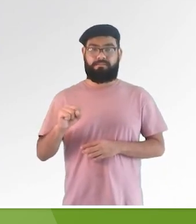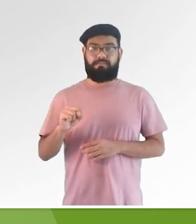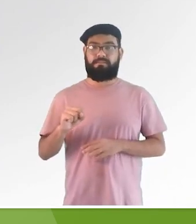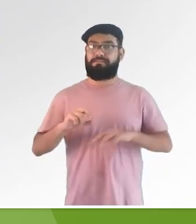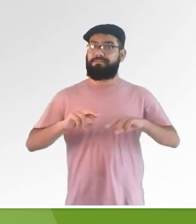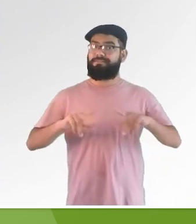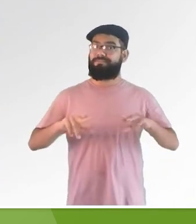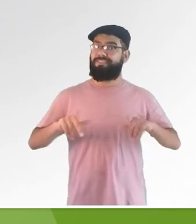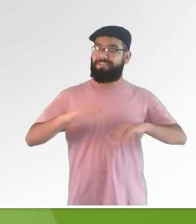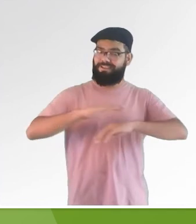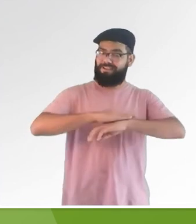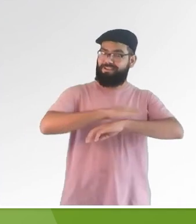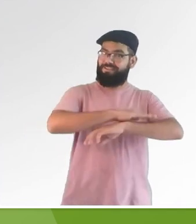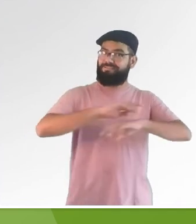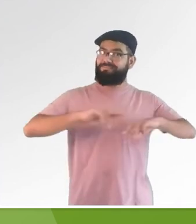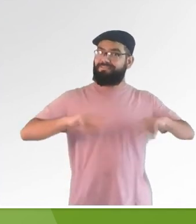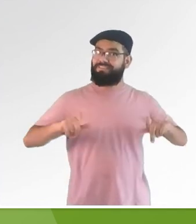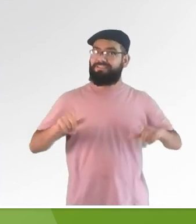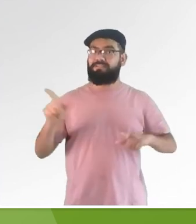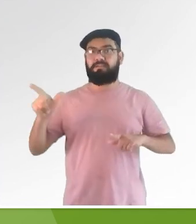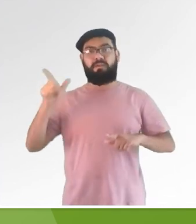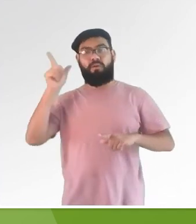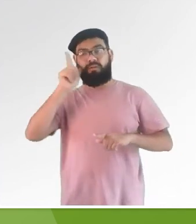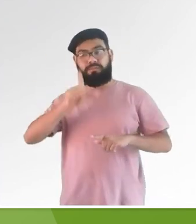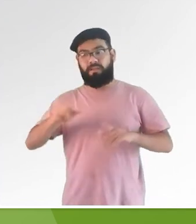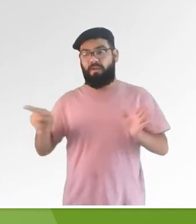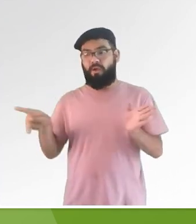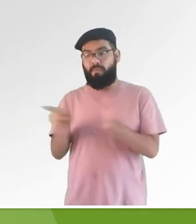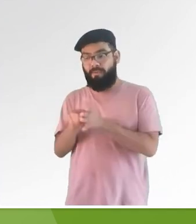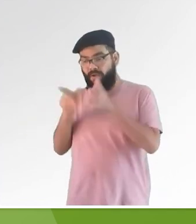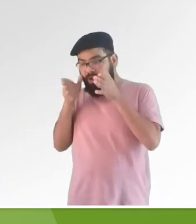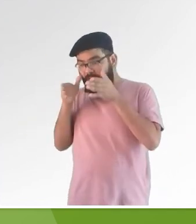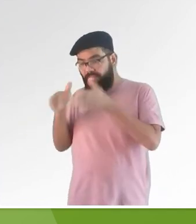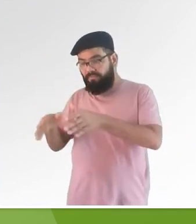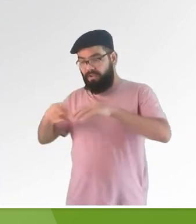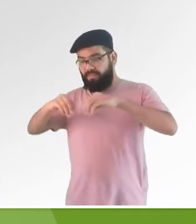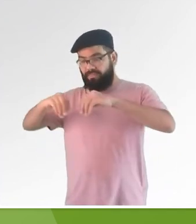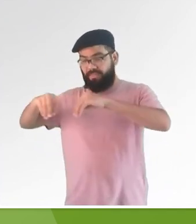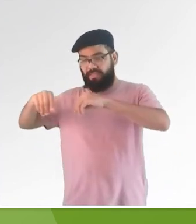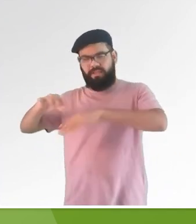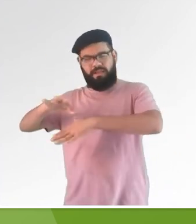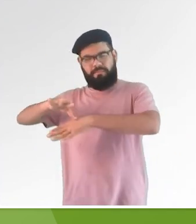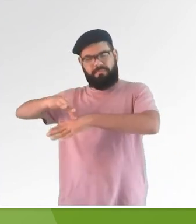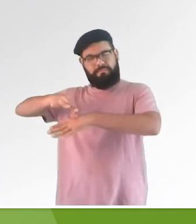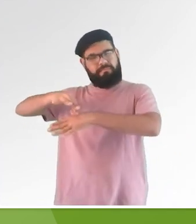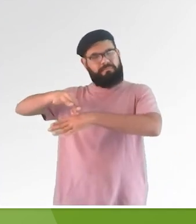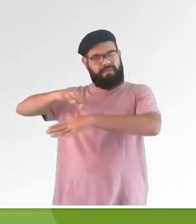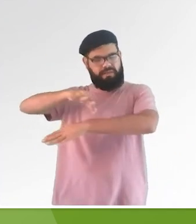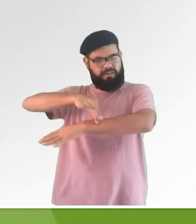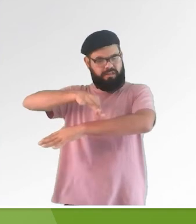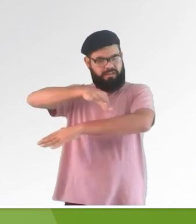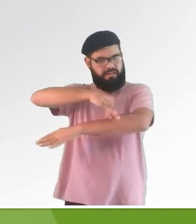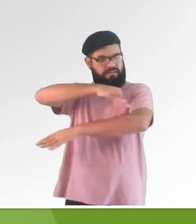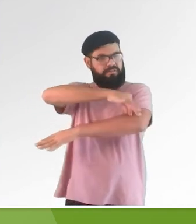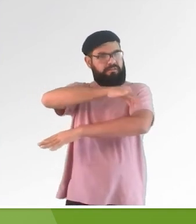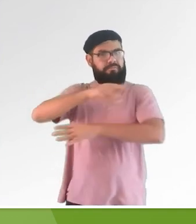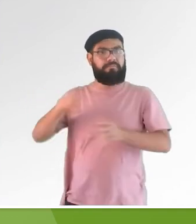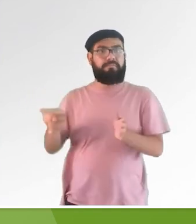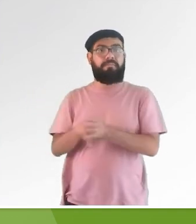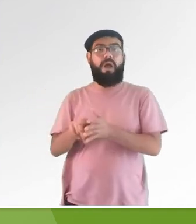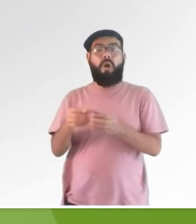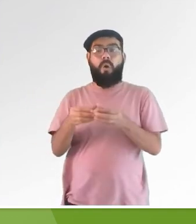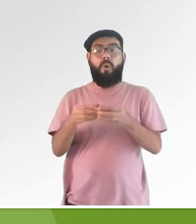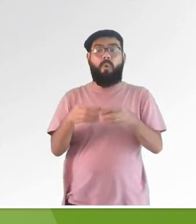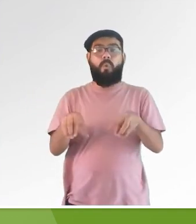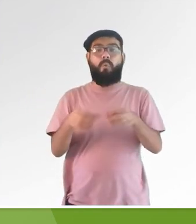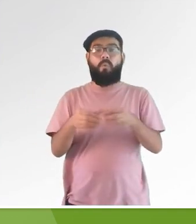meio ambiente terrestre, não é? Com essa pele queratinizada, a presença de ovos, entre outras características que